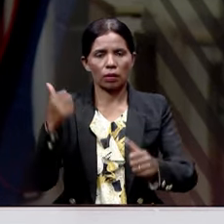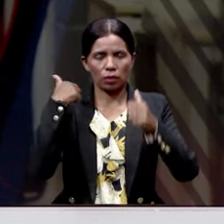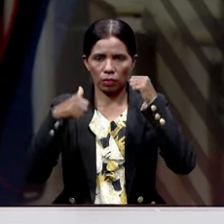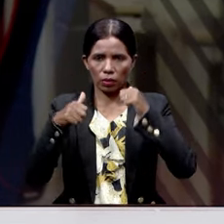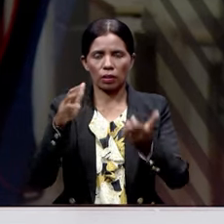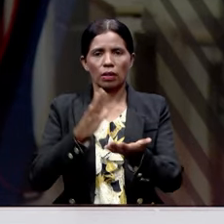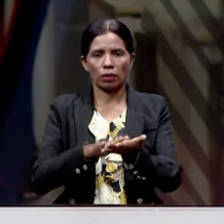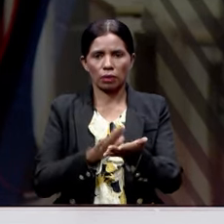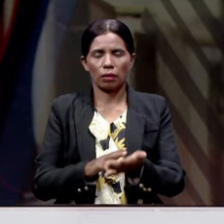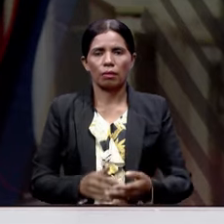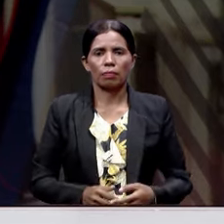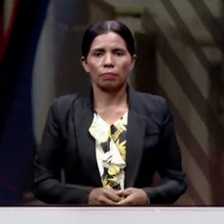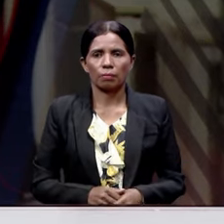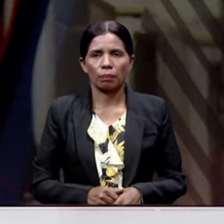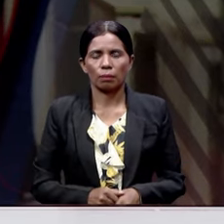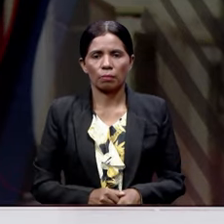escola.